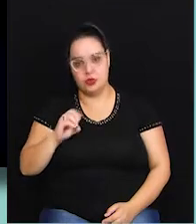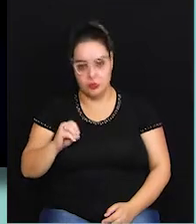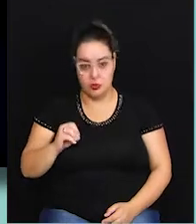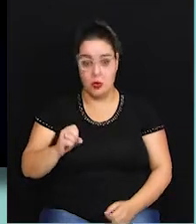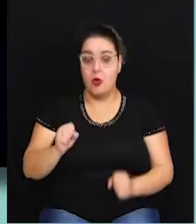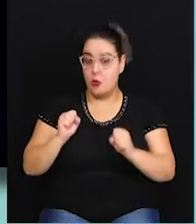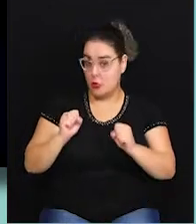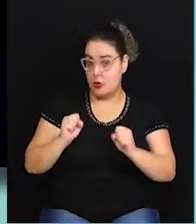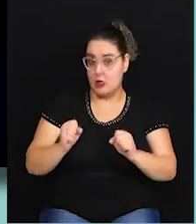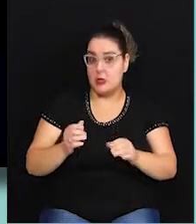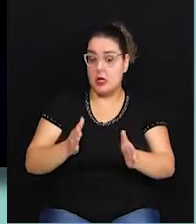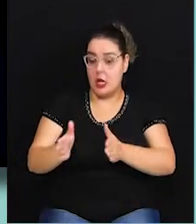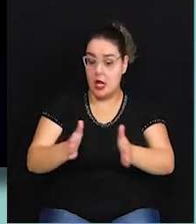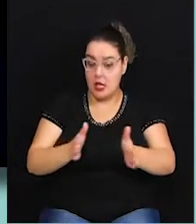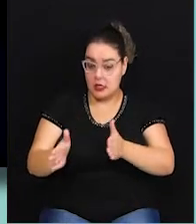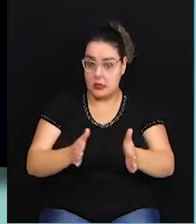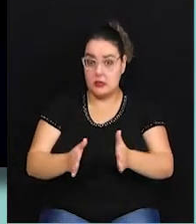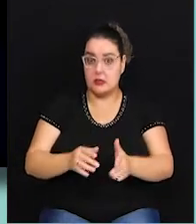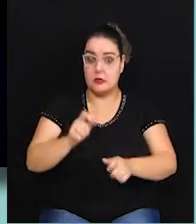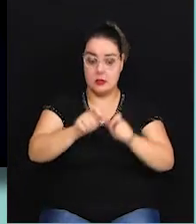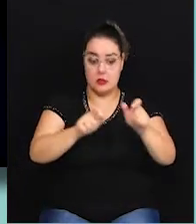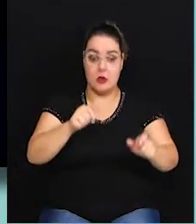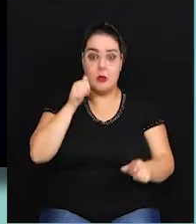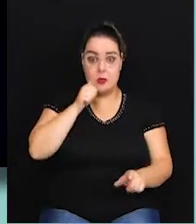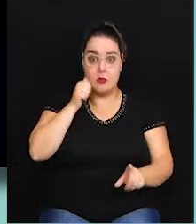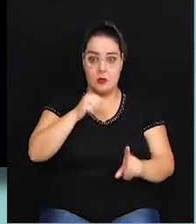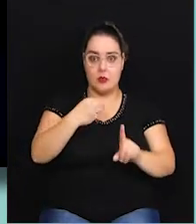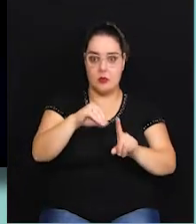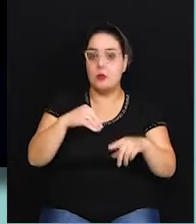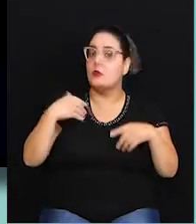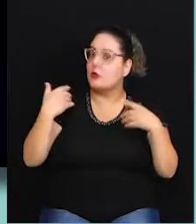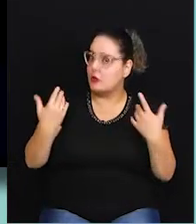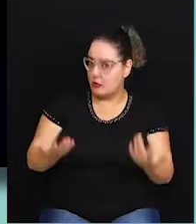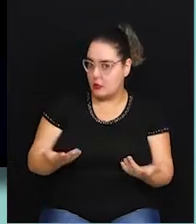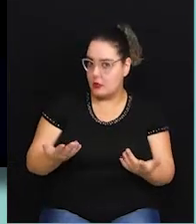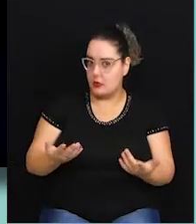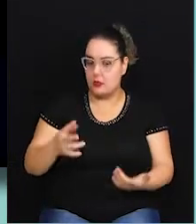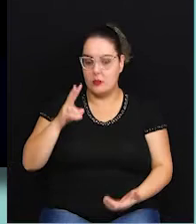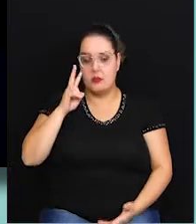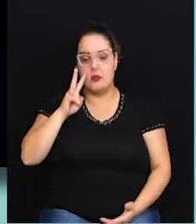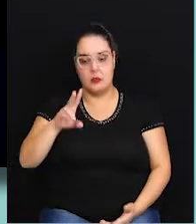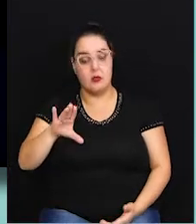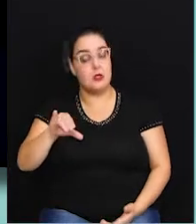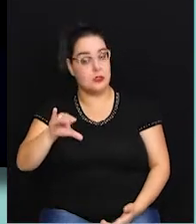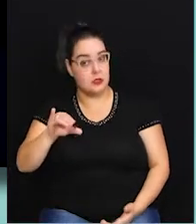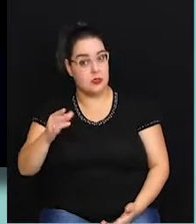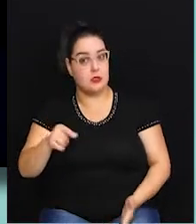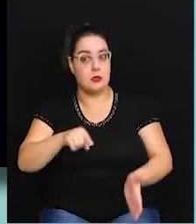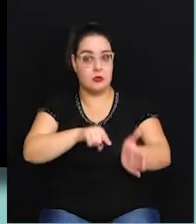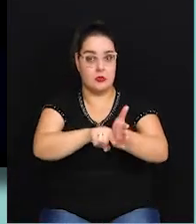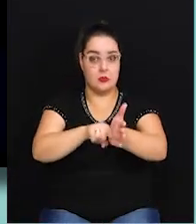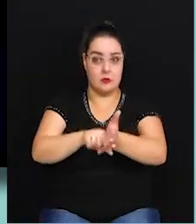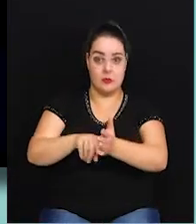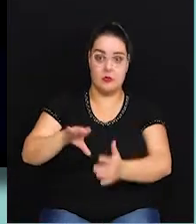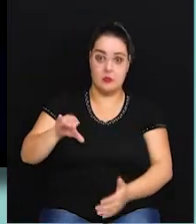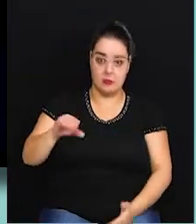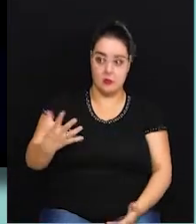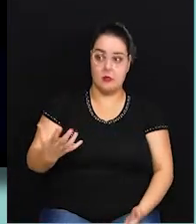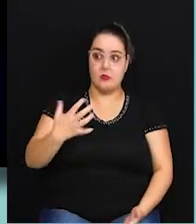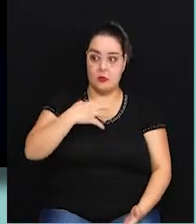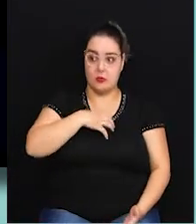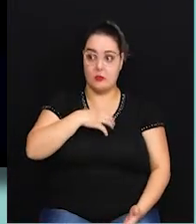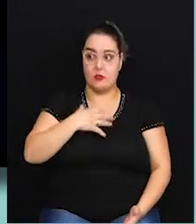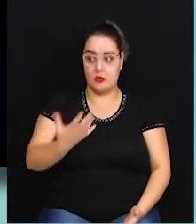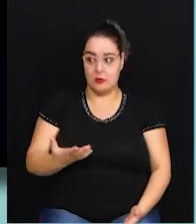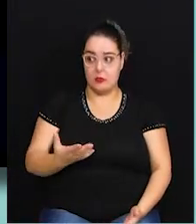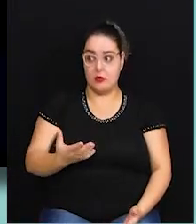também acessível a mulheres em situação de vulnerabilidade. E foi então que eu vi na ciência, na pesquisa científica, o